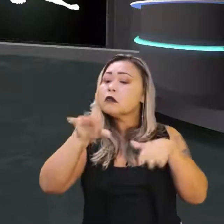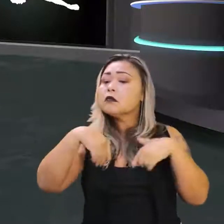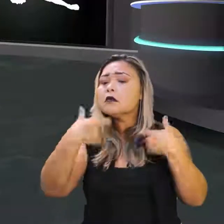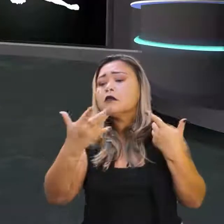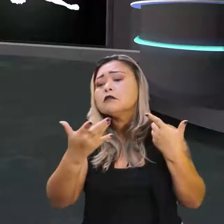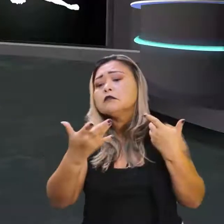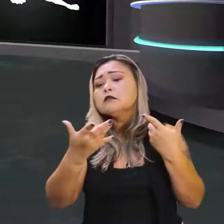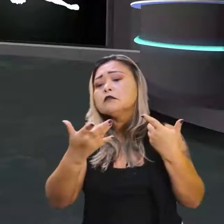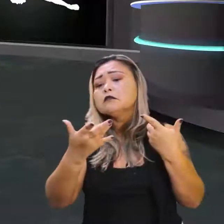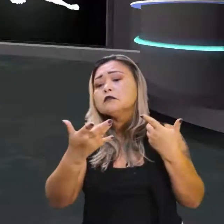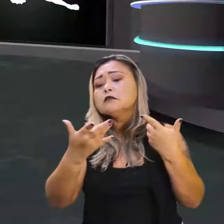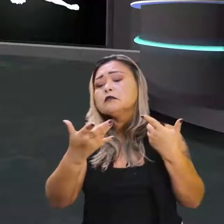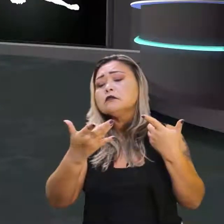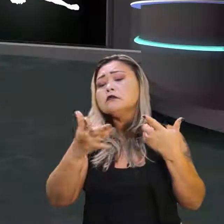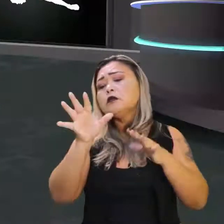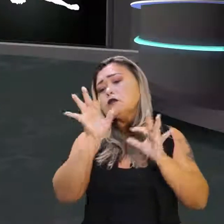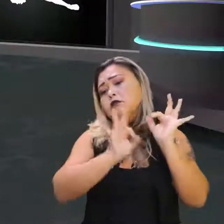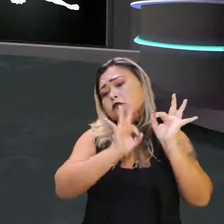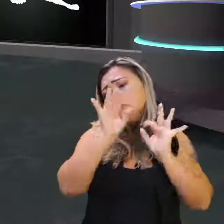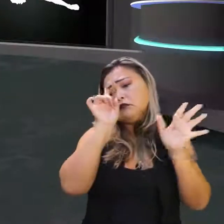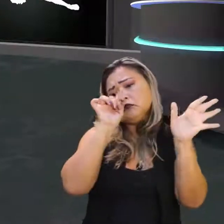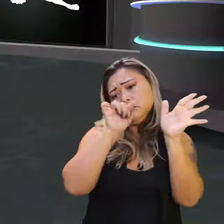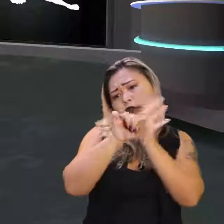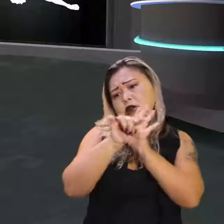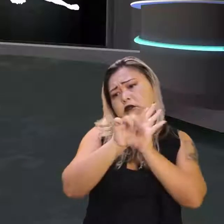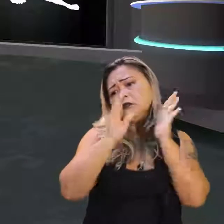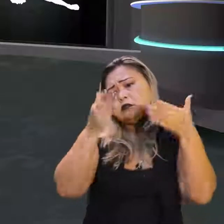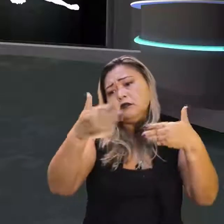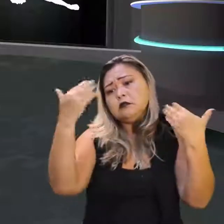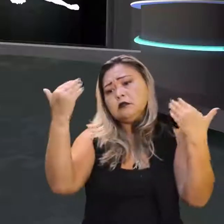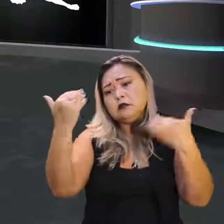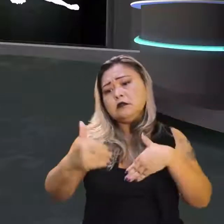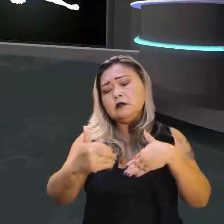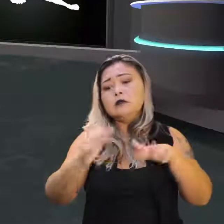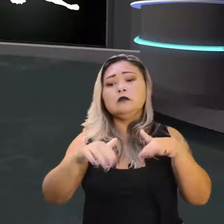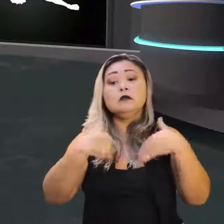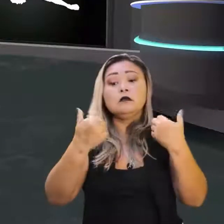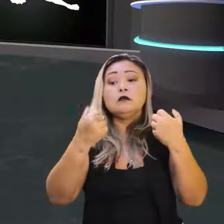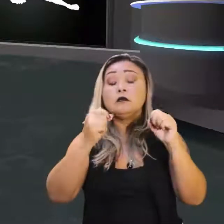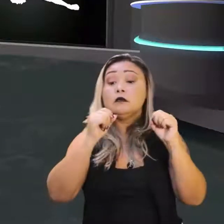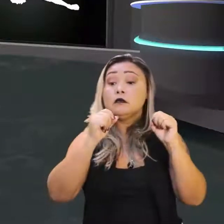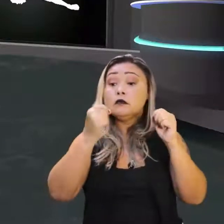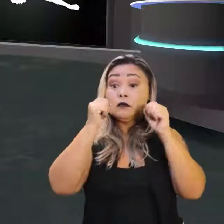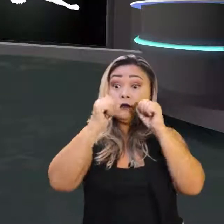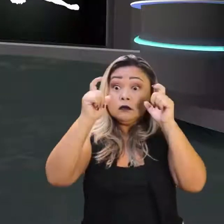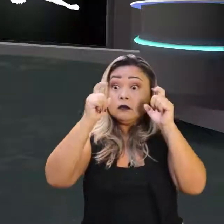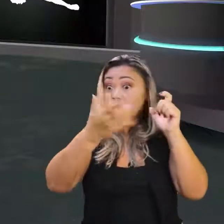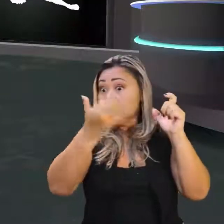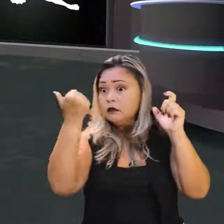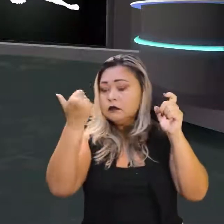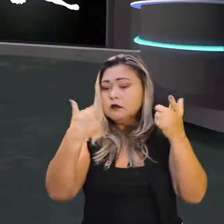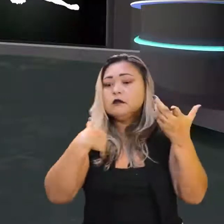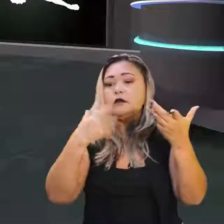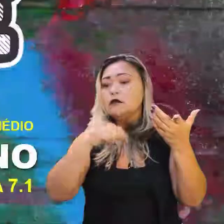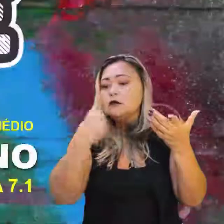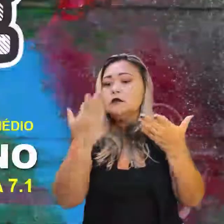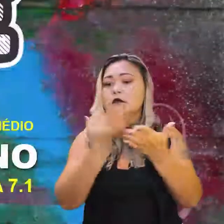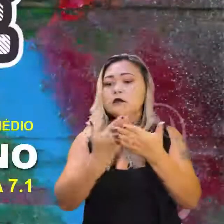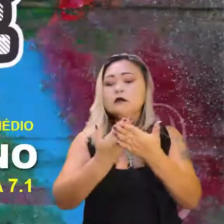nós já construímos questões para avaliação. Então, prestando bem atenção aí. Vamos lá então para a nossa